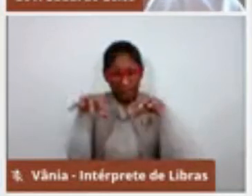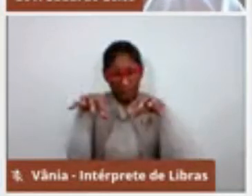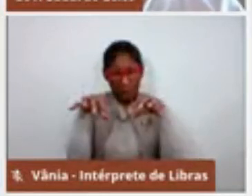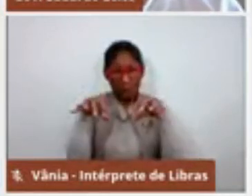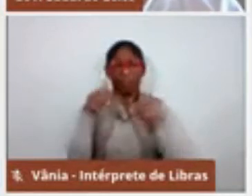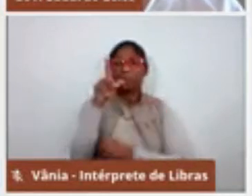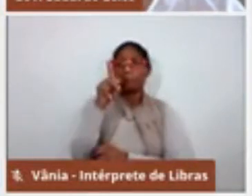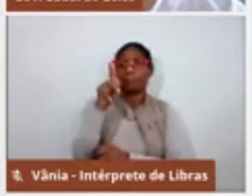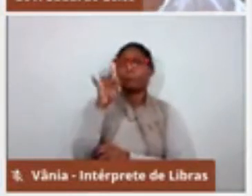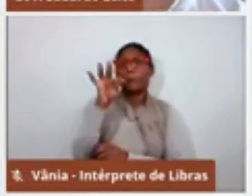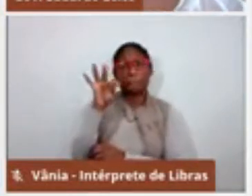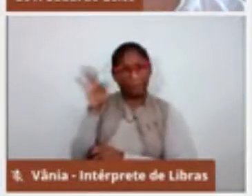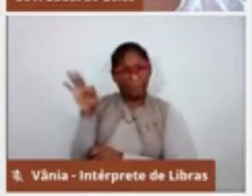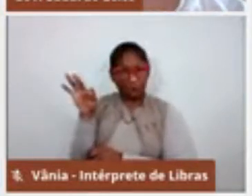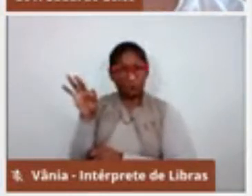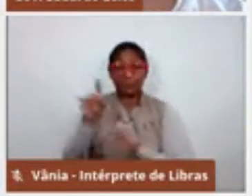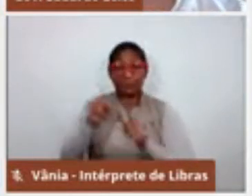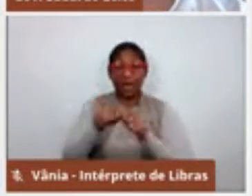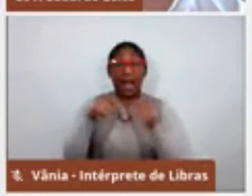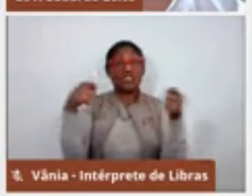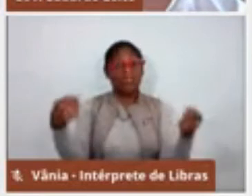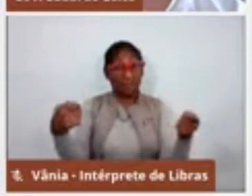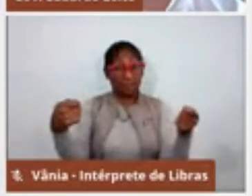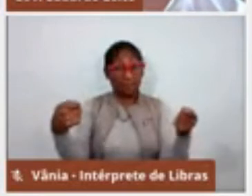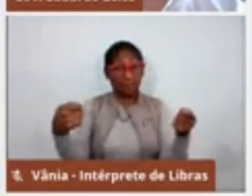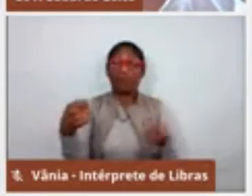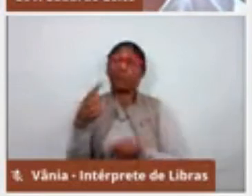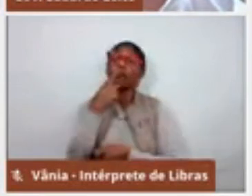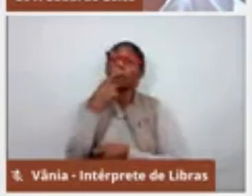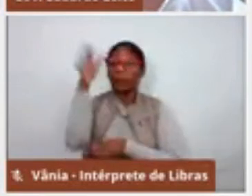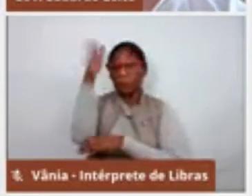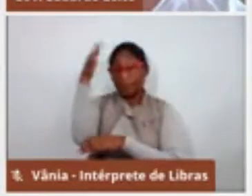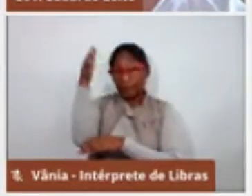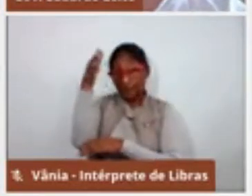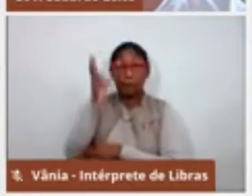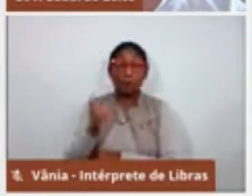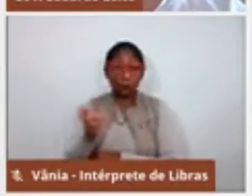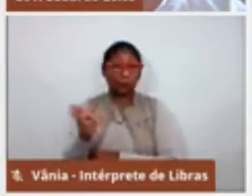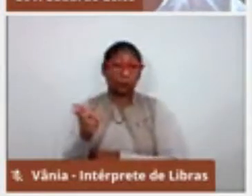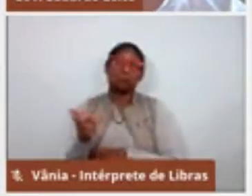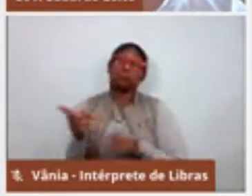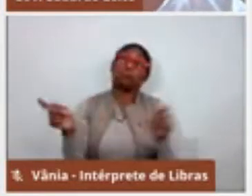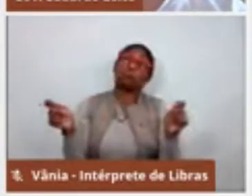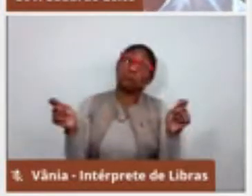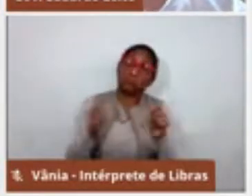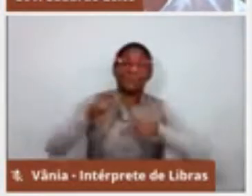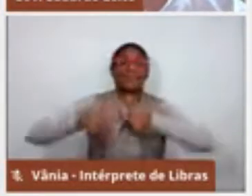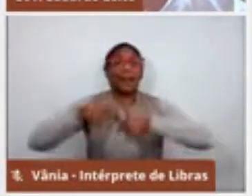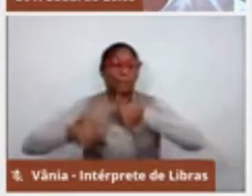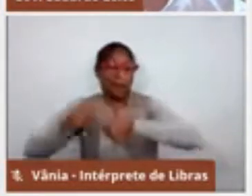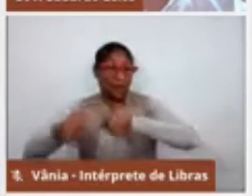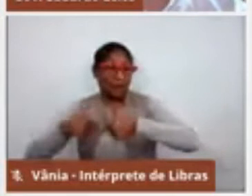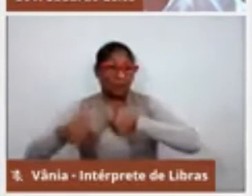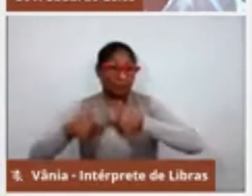LEVE sob agendamento na bandeira vermelha. Então, uma situação aqui de ampliação das possibilidades de trabalho